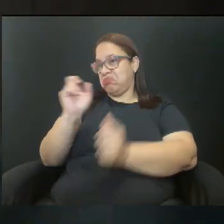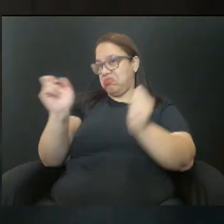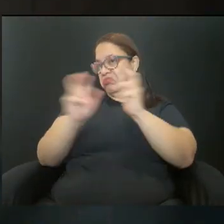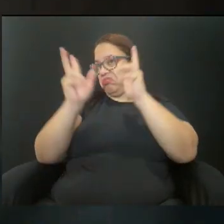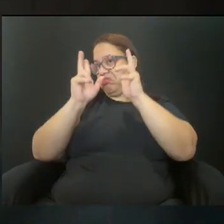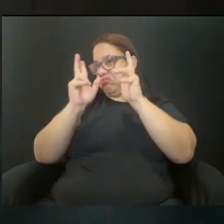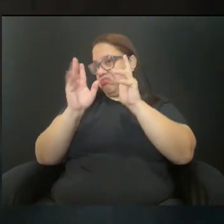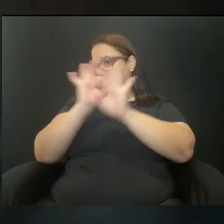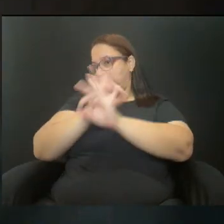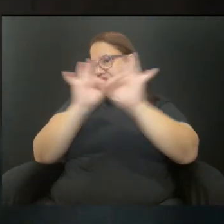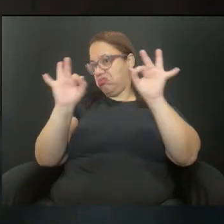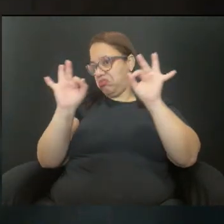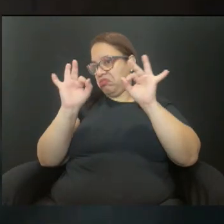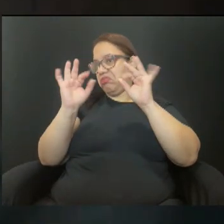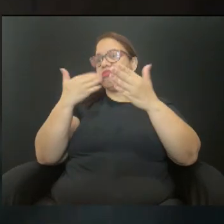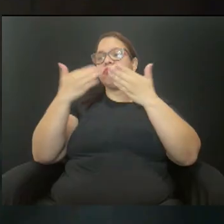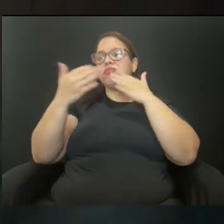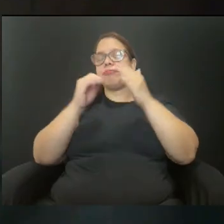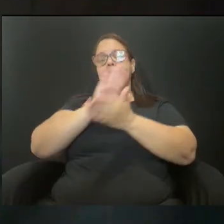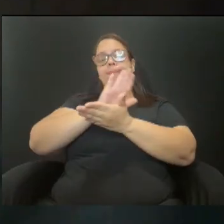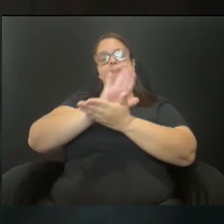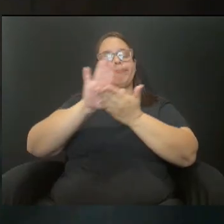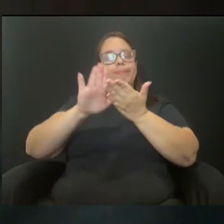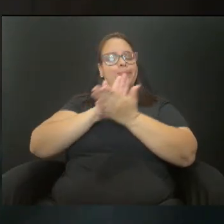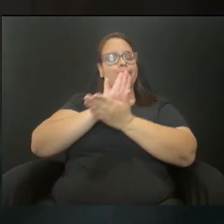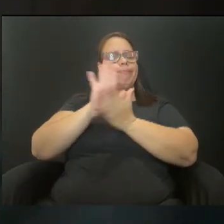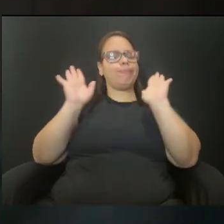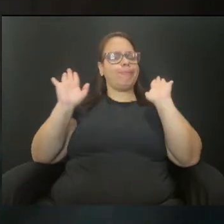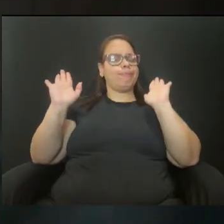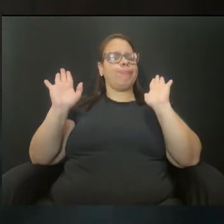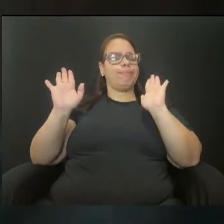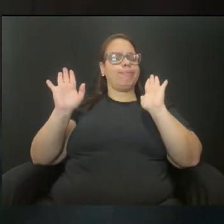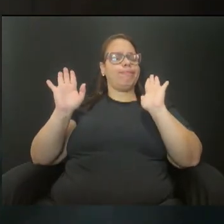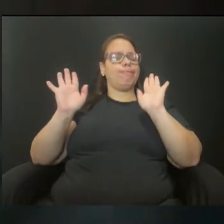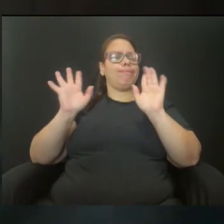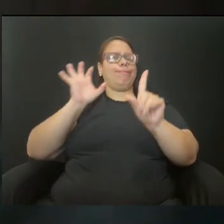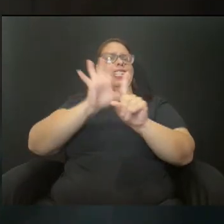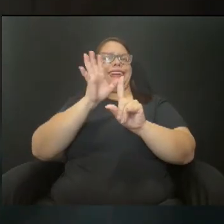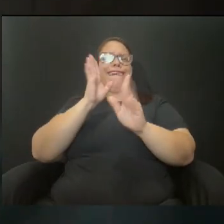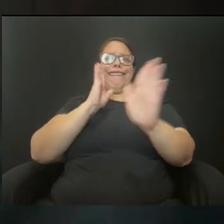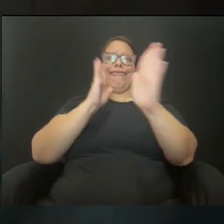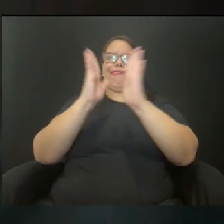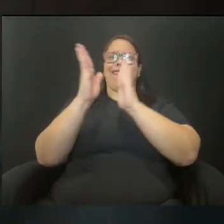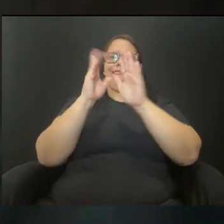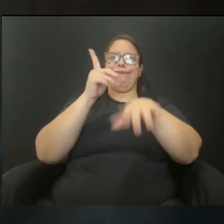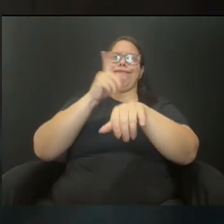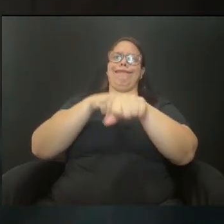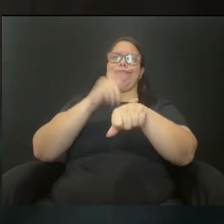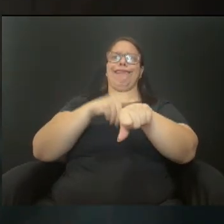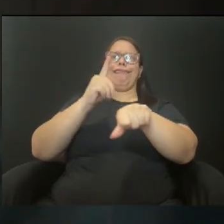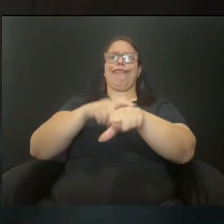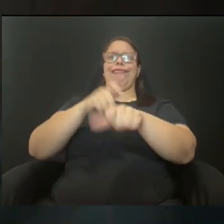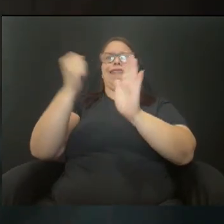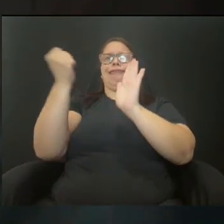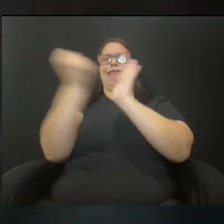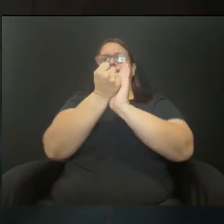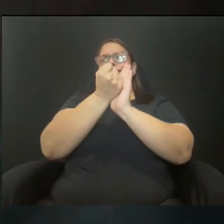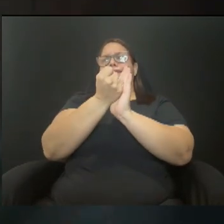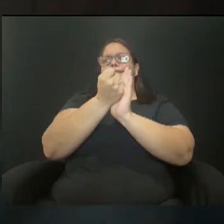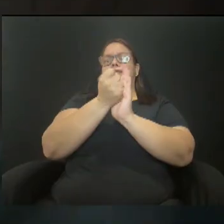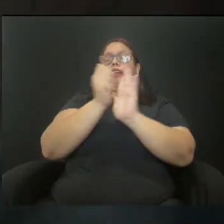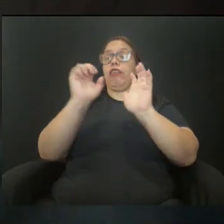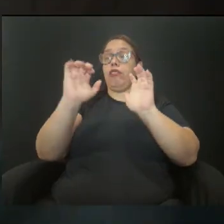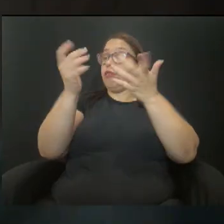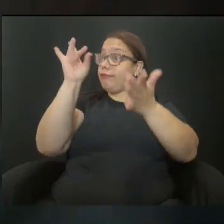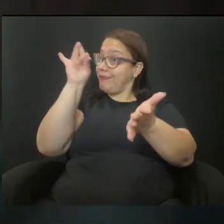vamos desconstruir a pressão estética e o prazo de validade que tentam nos rotular, celebrando a verdadeira